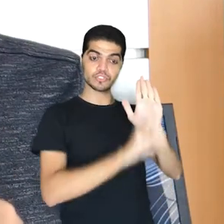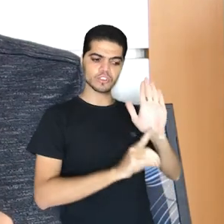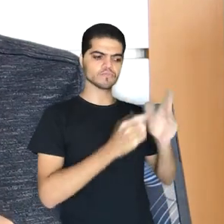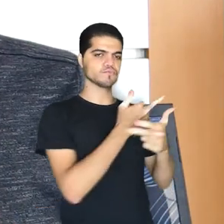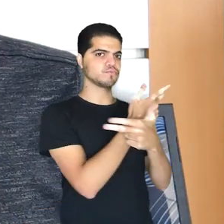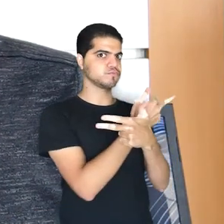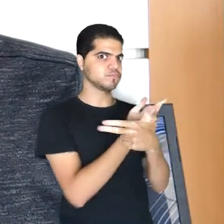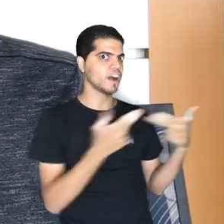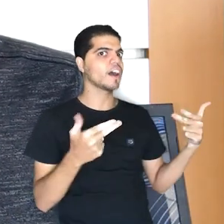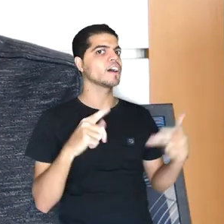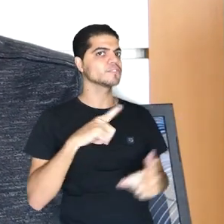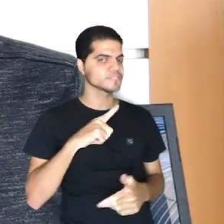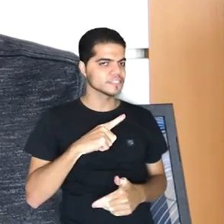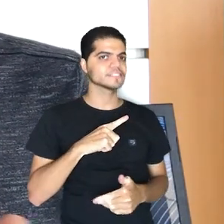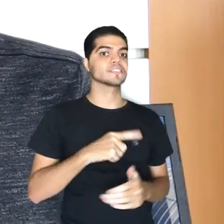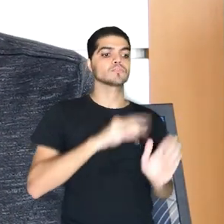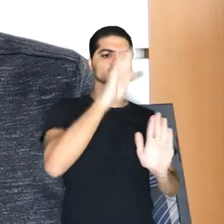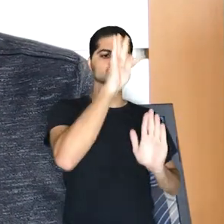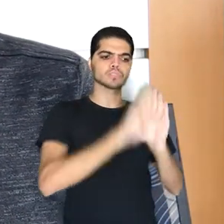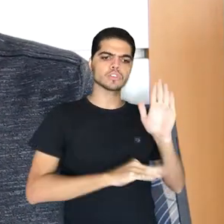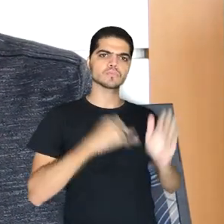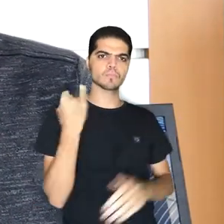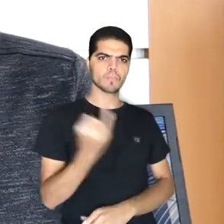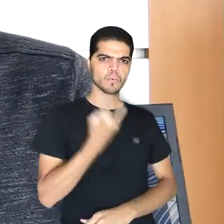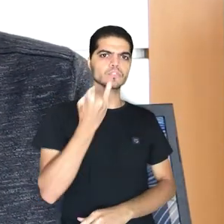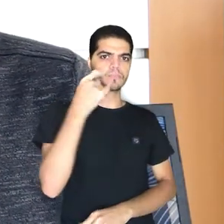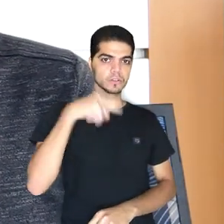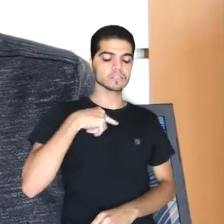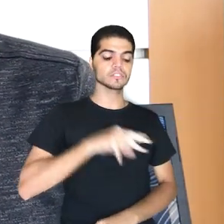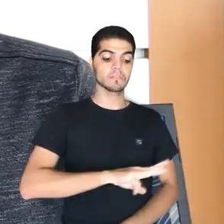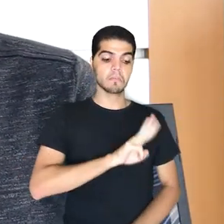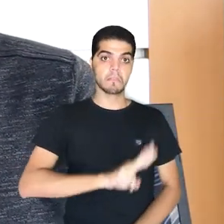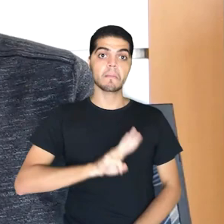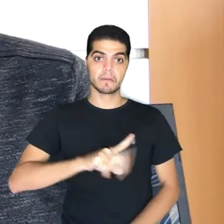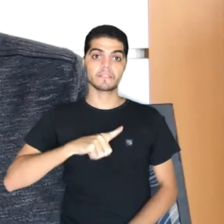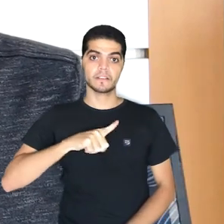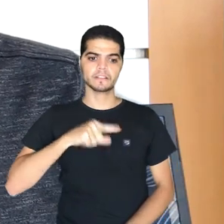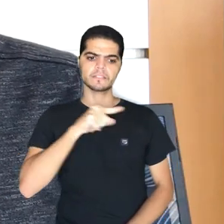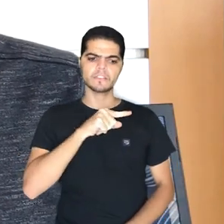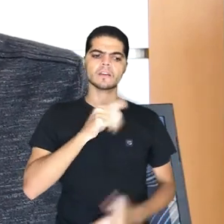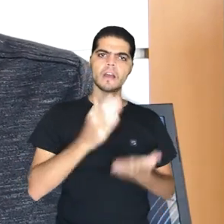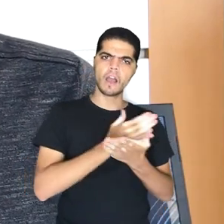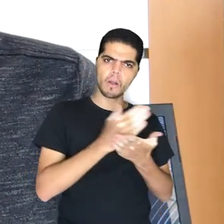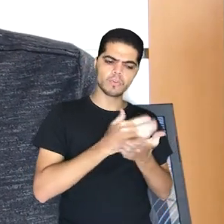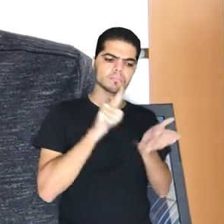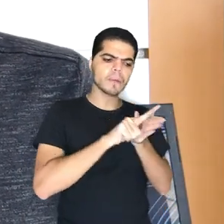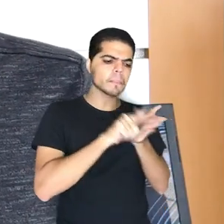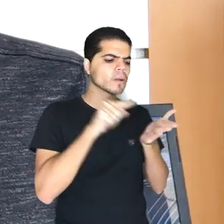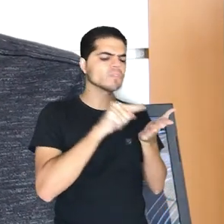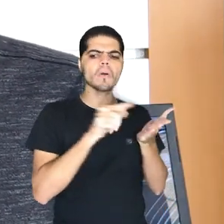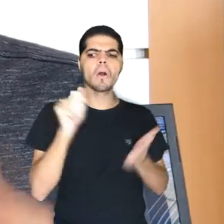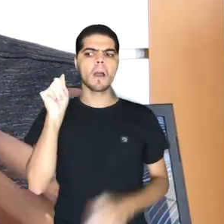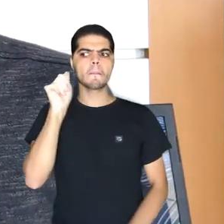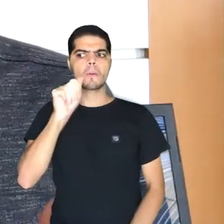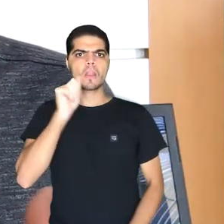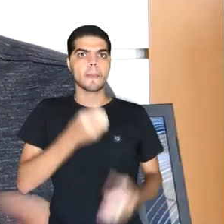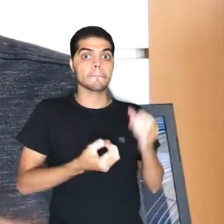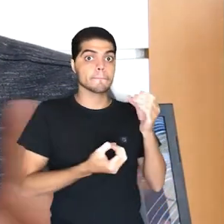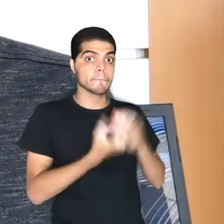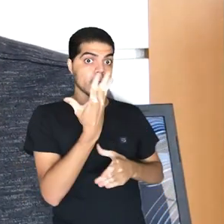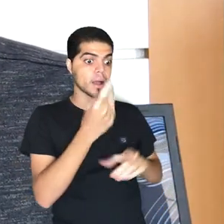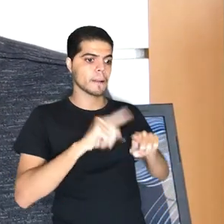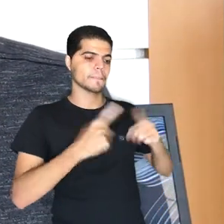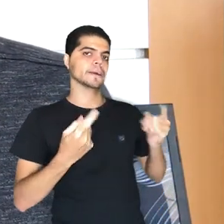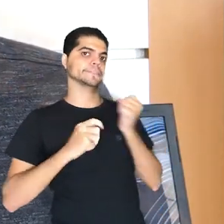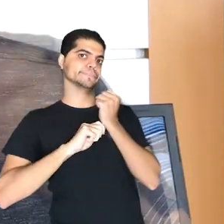deixar linkado aqui embaixo, da Lúcia Neves, em que ela argumenta que alguns desses panfletos eram de autoria feminina, porém de autoria anônima,